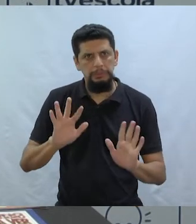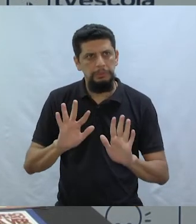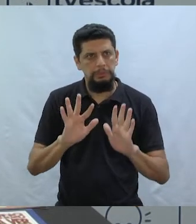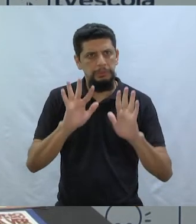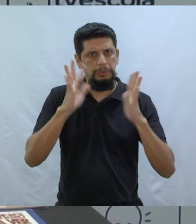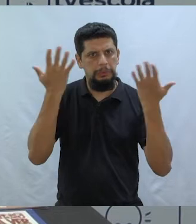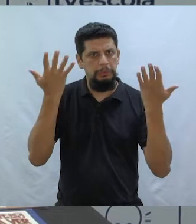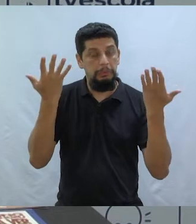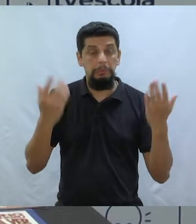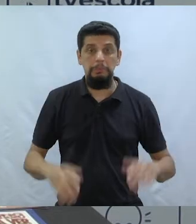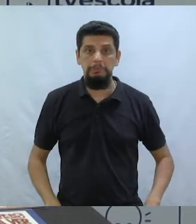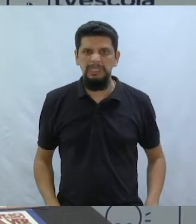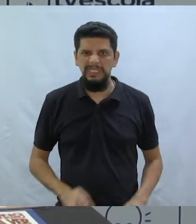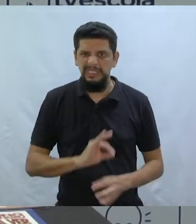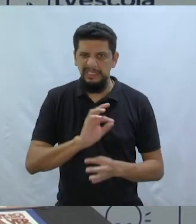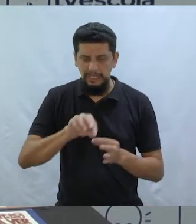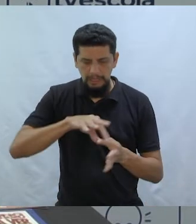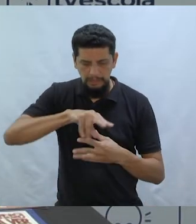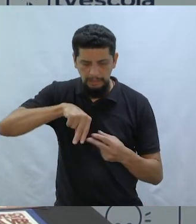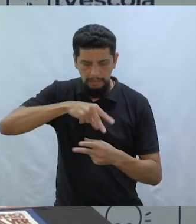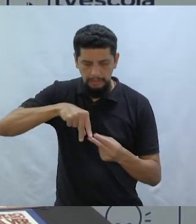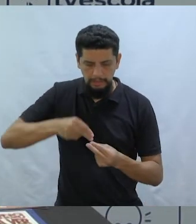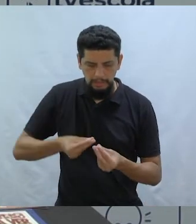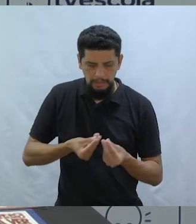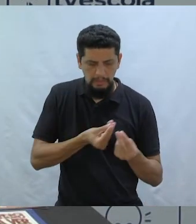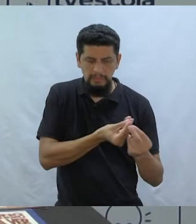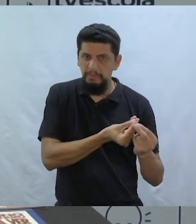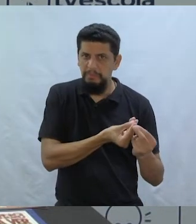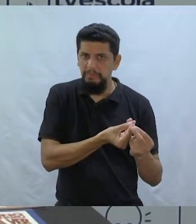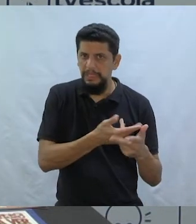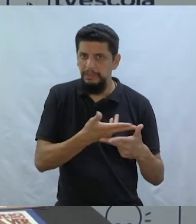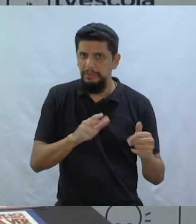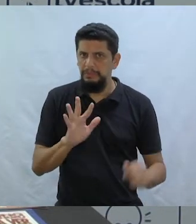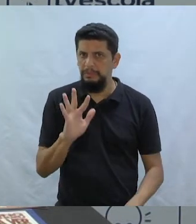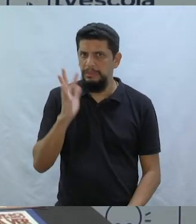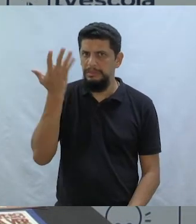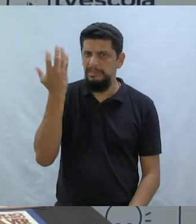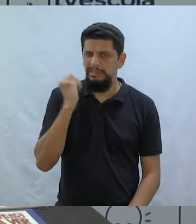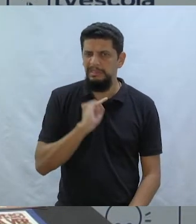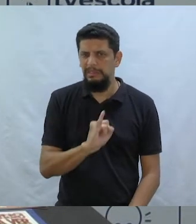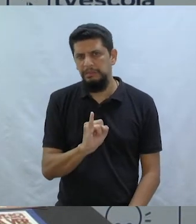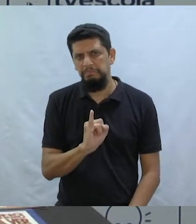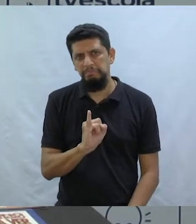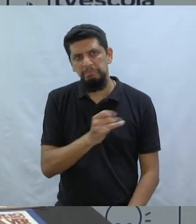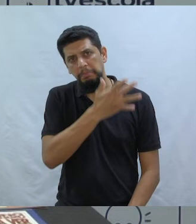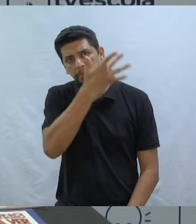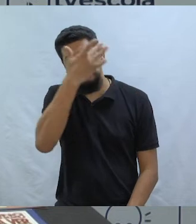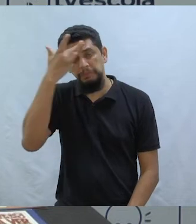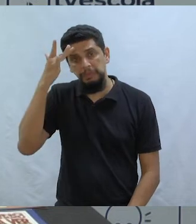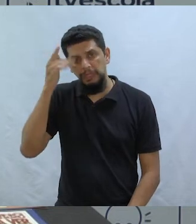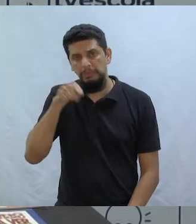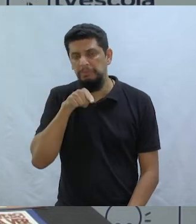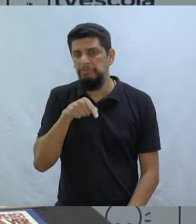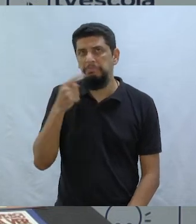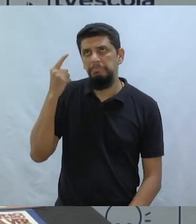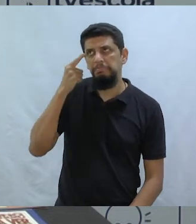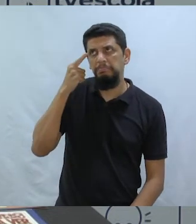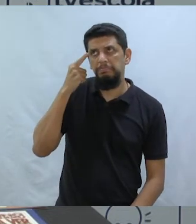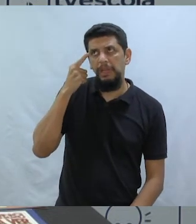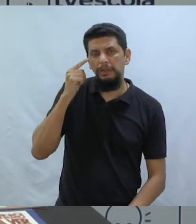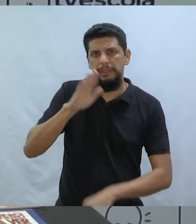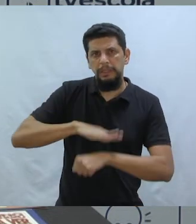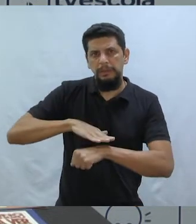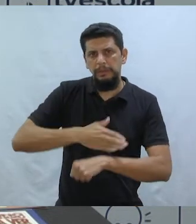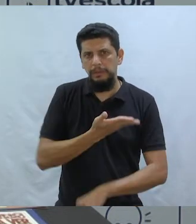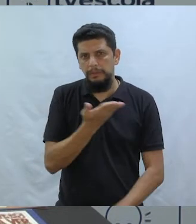essa surpresa Será que foi um presente será que foi alguma coisa que aconteceu será que foi alguém o que será